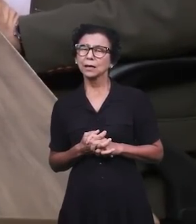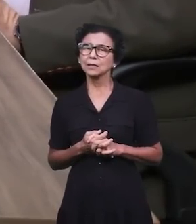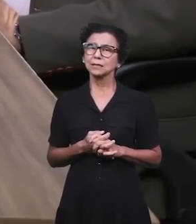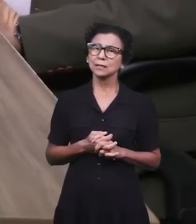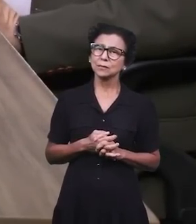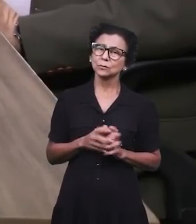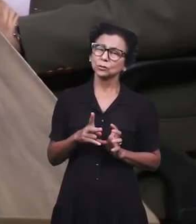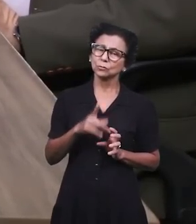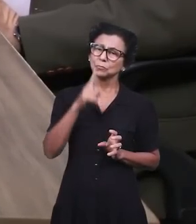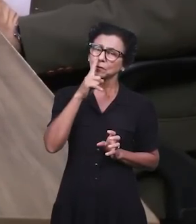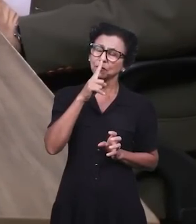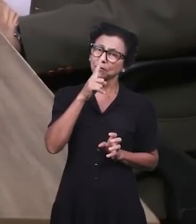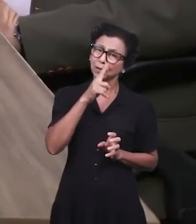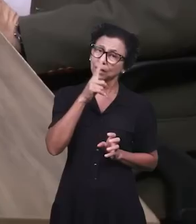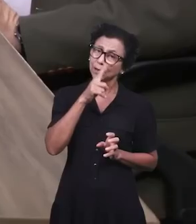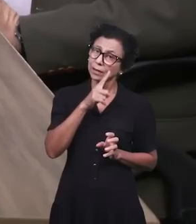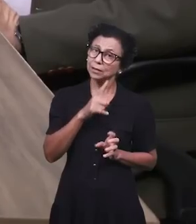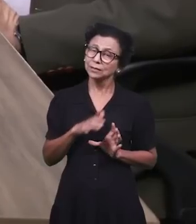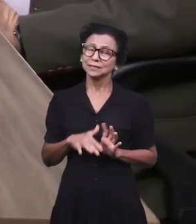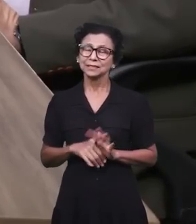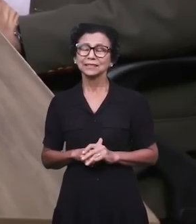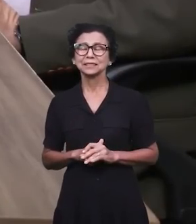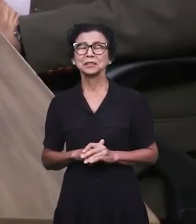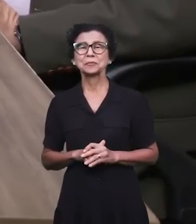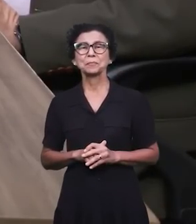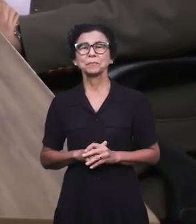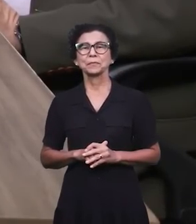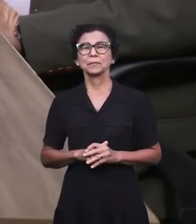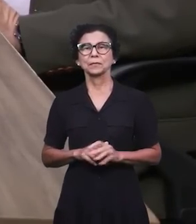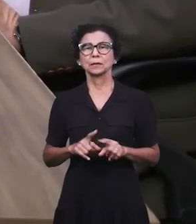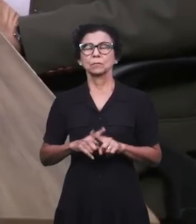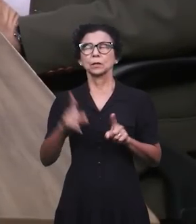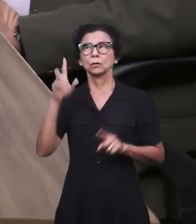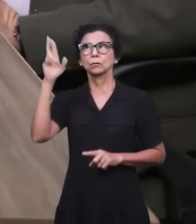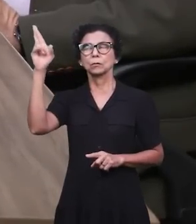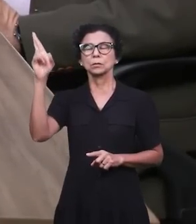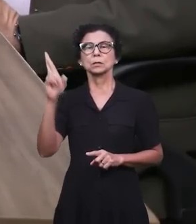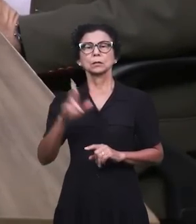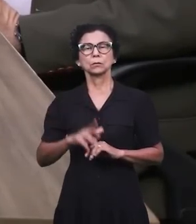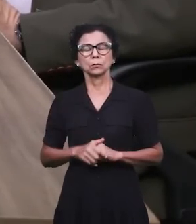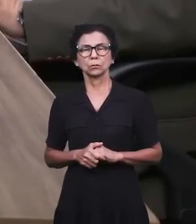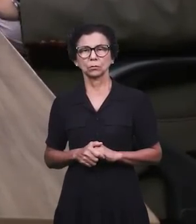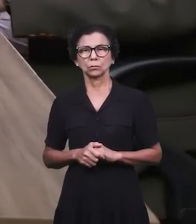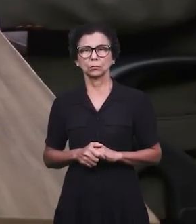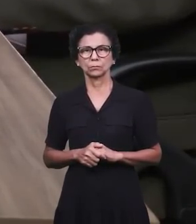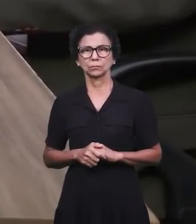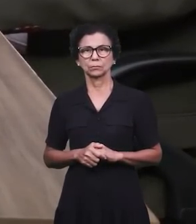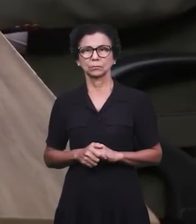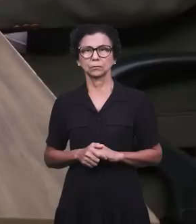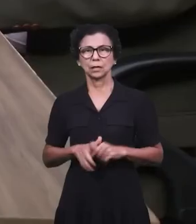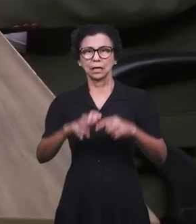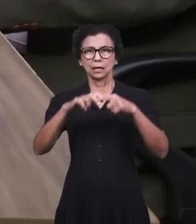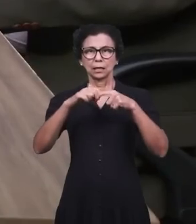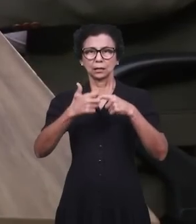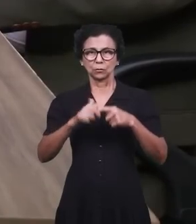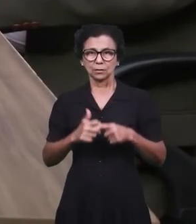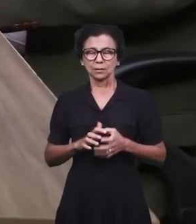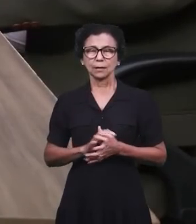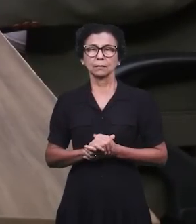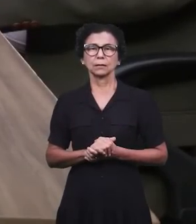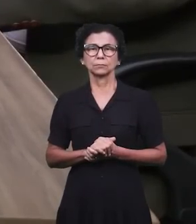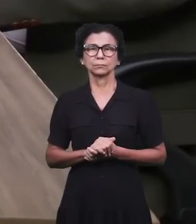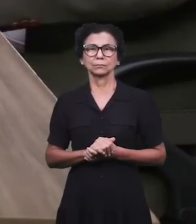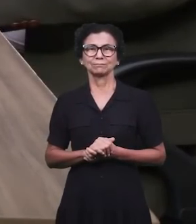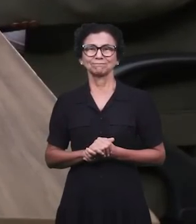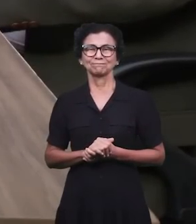perto, né? Mas a restauração do Senhor, ela não obedece essas leis desse universo, ela está no universo redentor. Então, o que